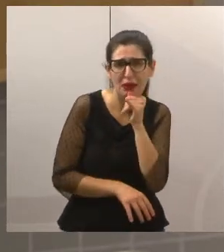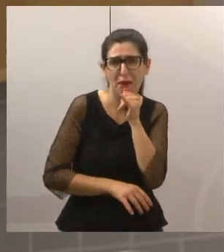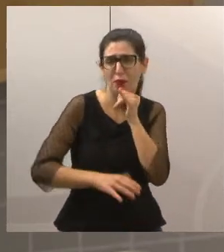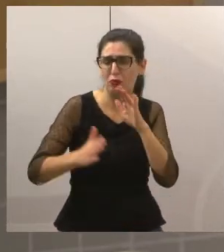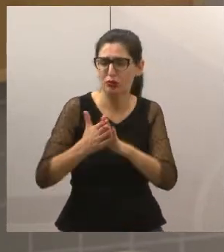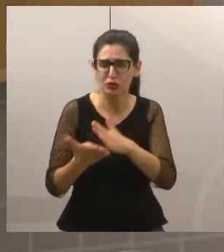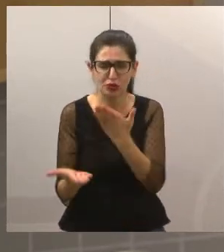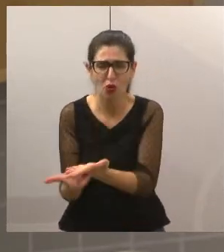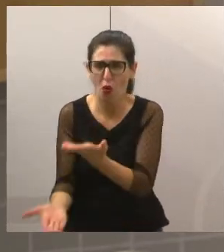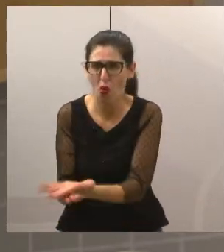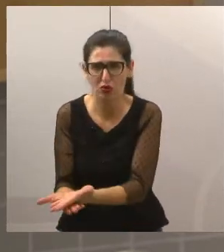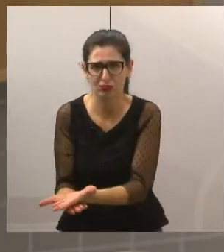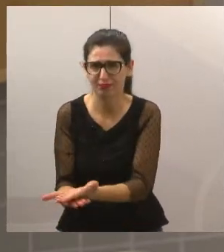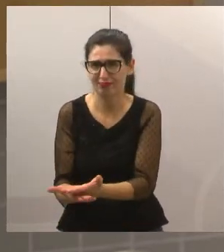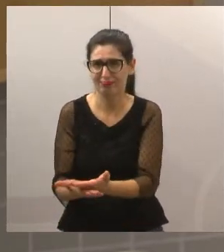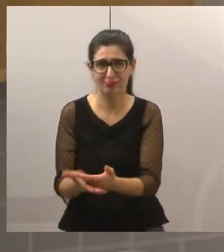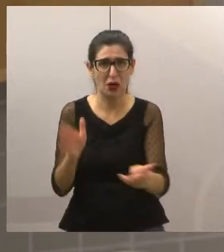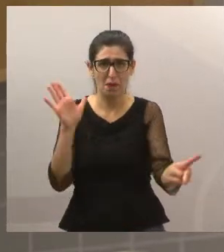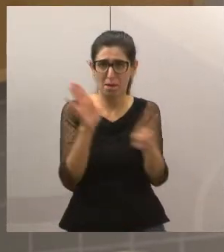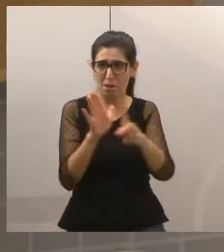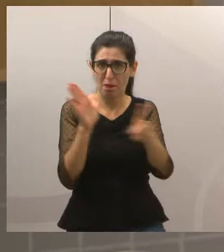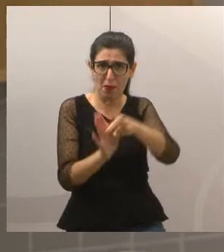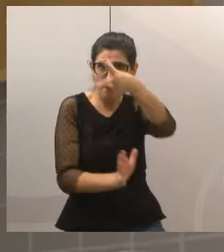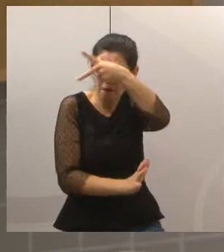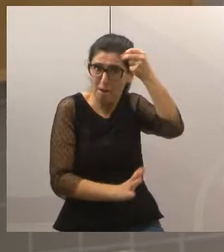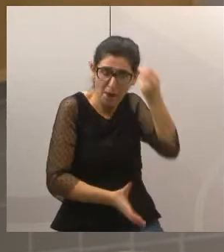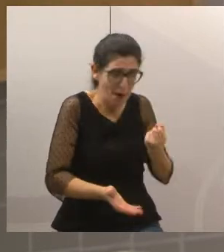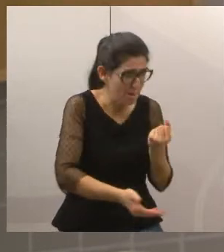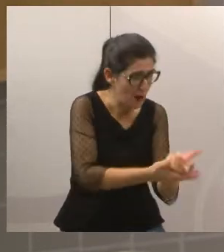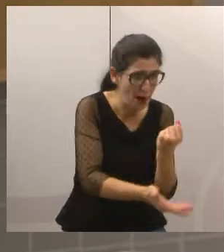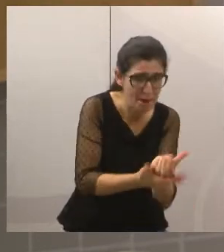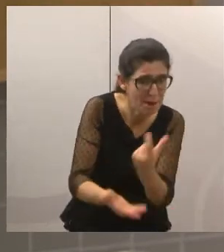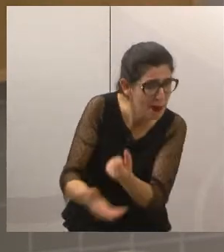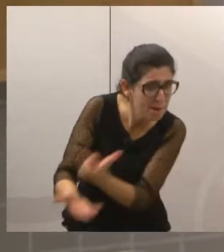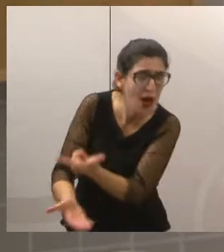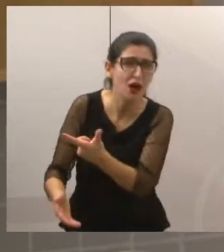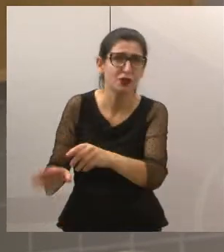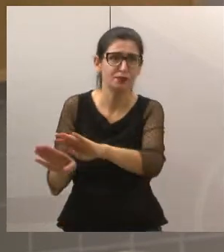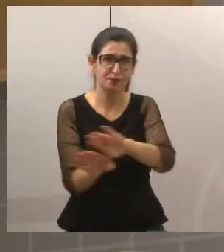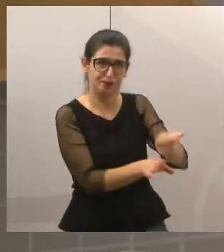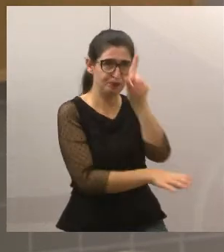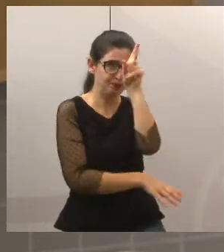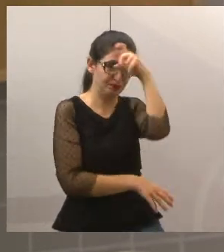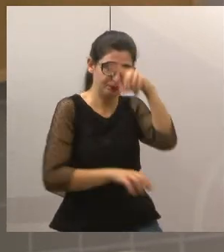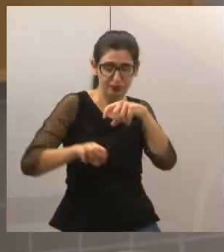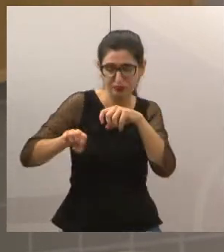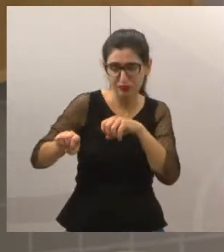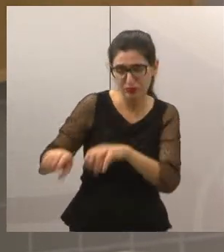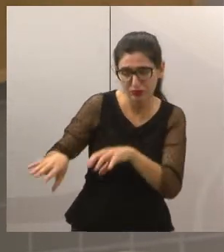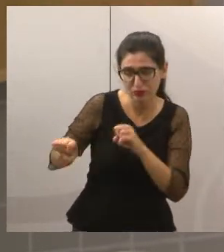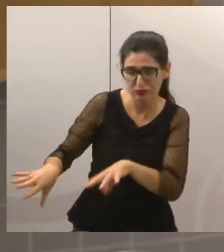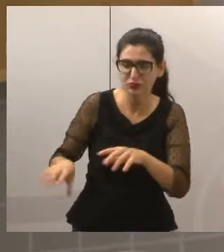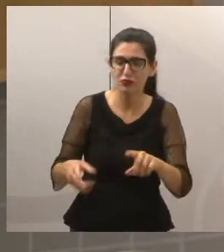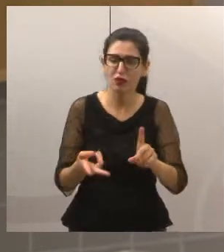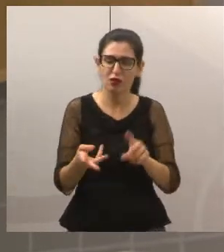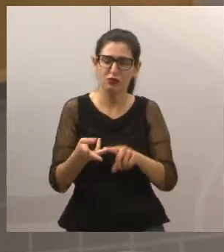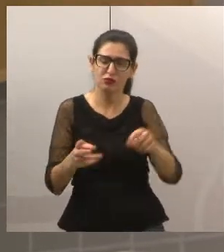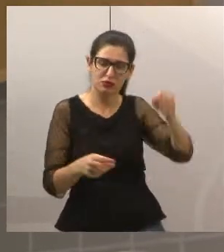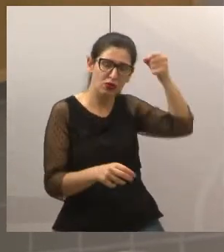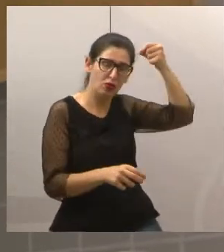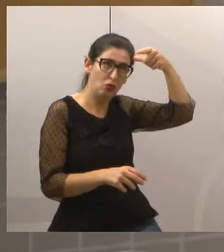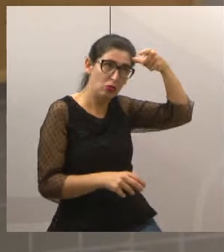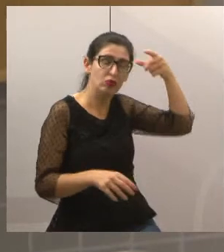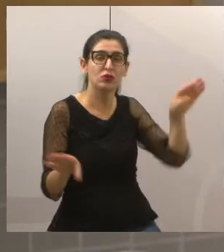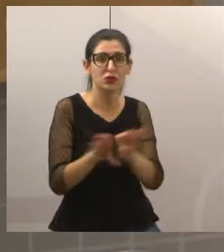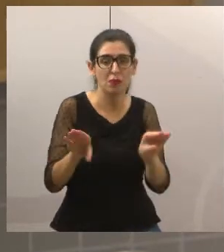gente destina, né, sobretudo para as secretarias Educação, Saúde, Assistência e Cultura também, um